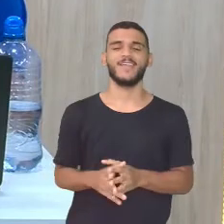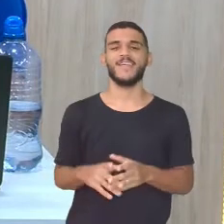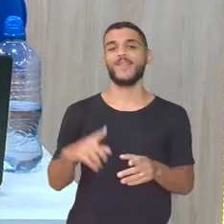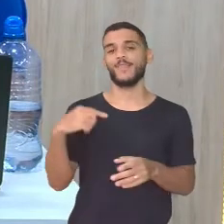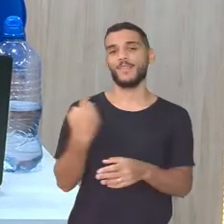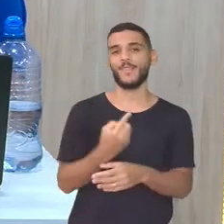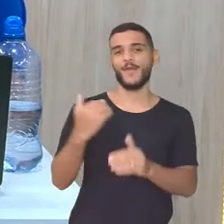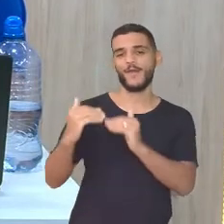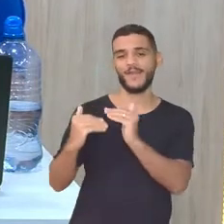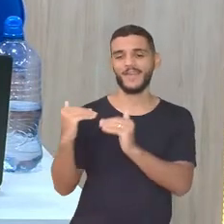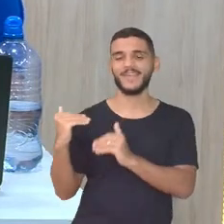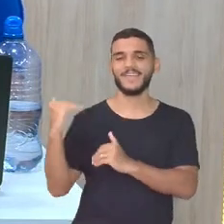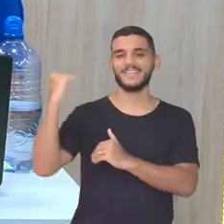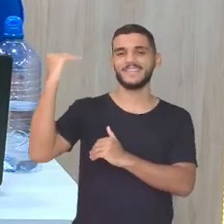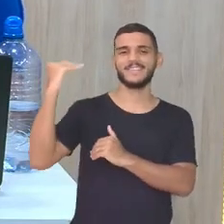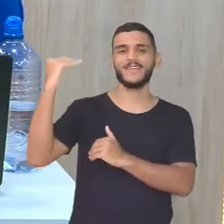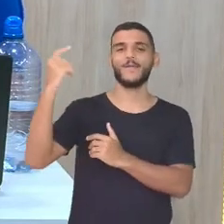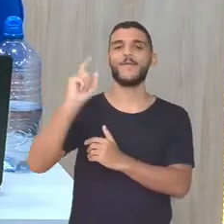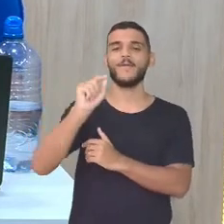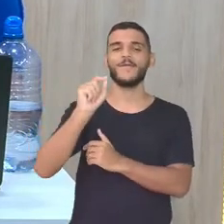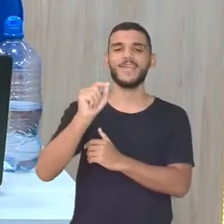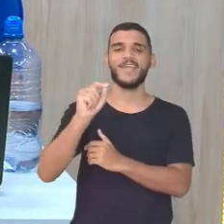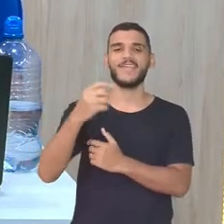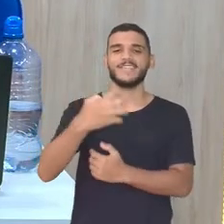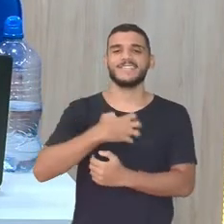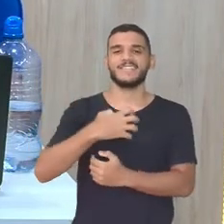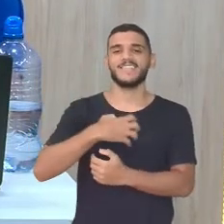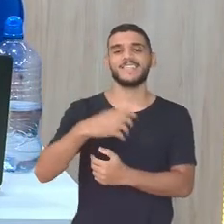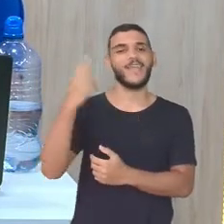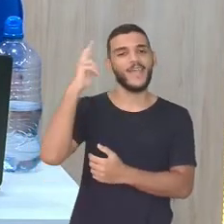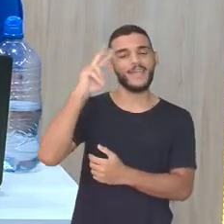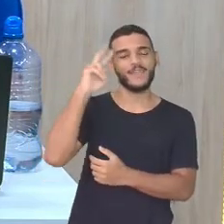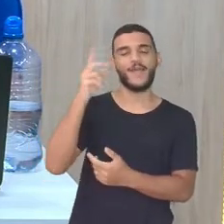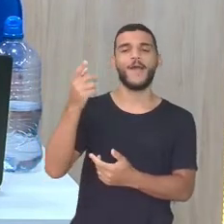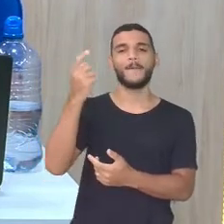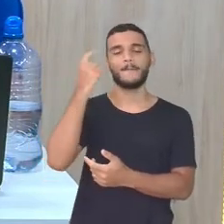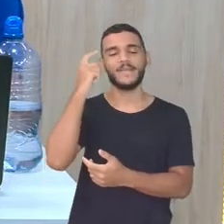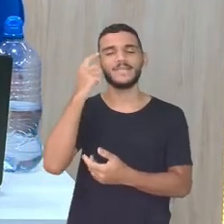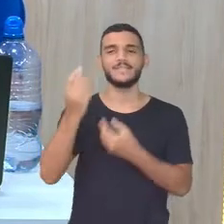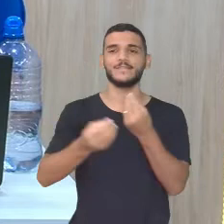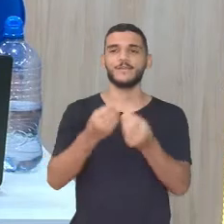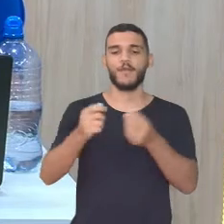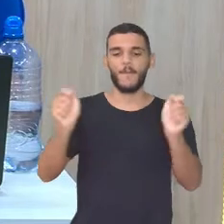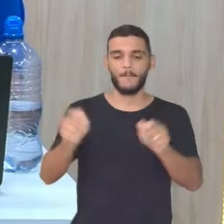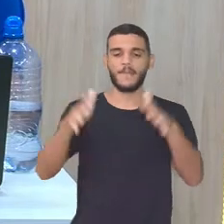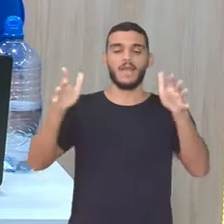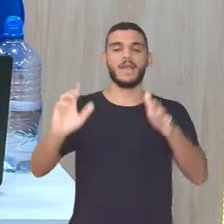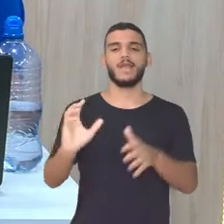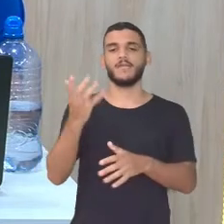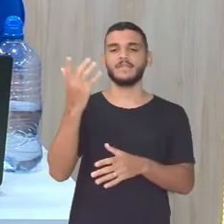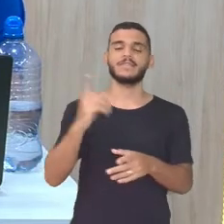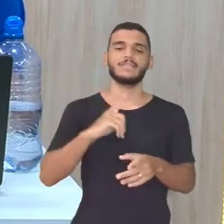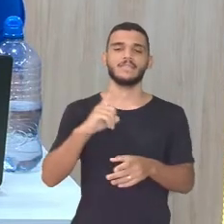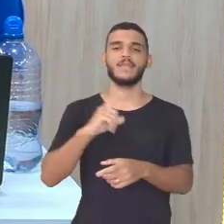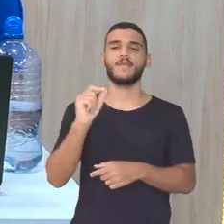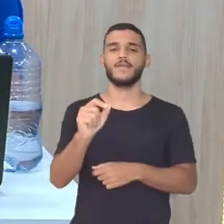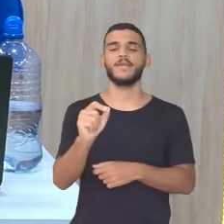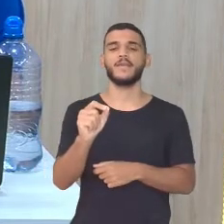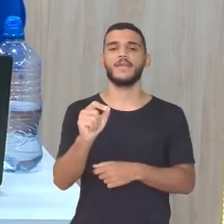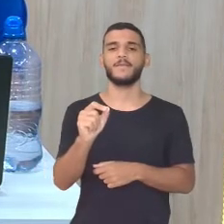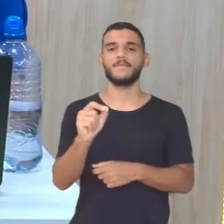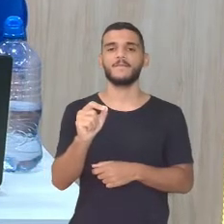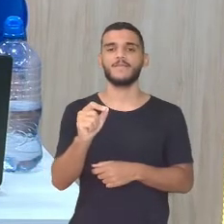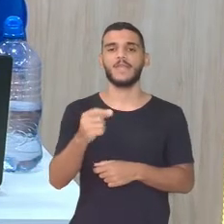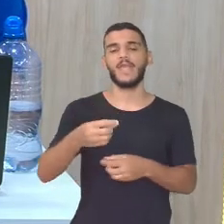Então a gente já pensa num elemento mágico que Sim. talvez possa acontecer, né? E aí você tem o estabelecimento de pelo